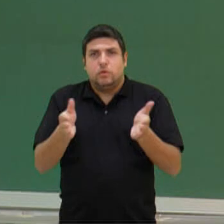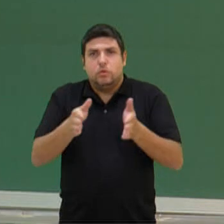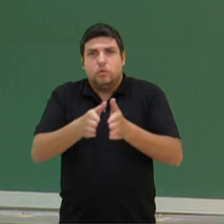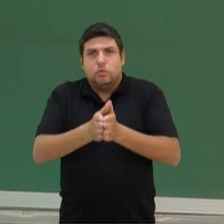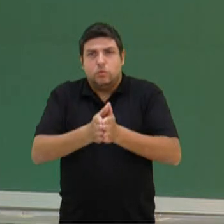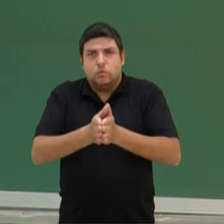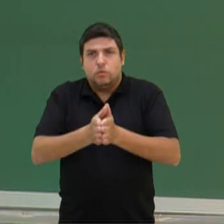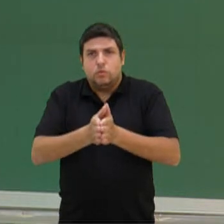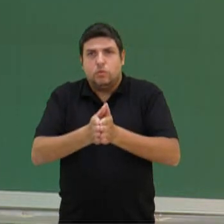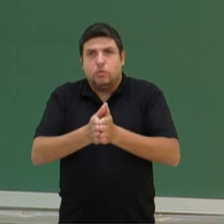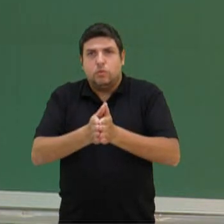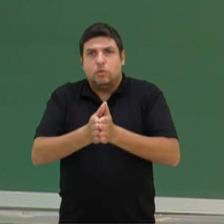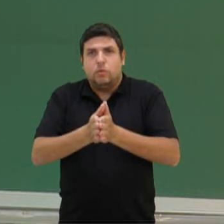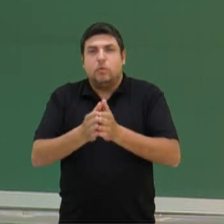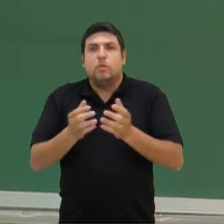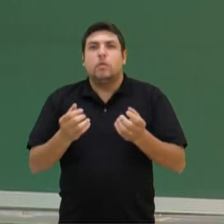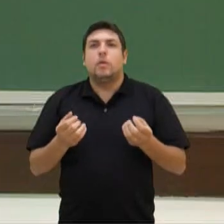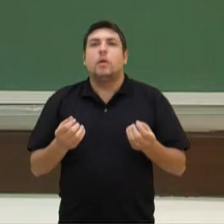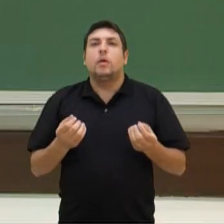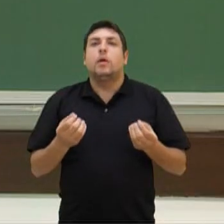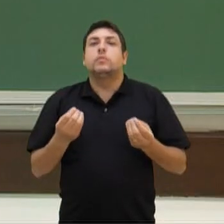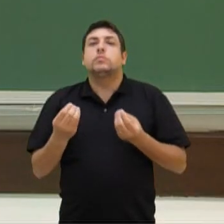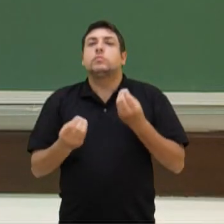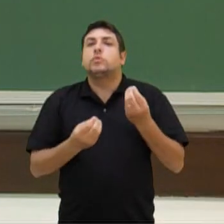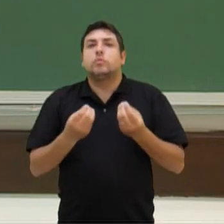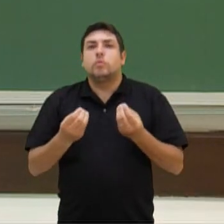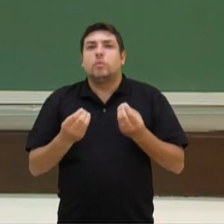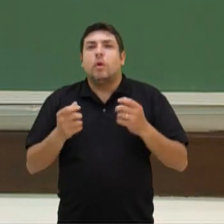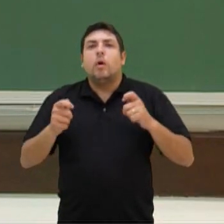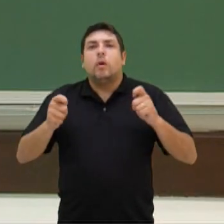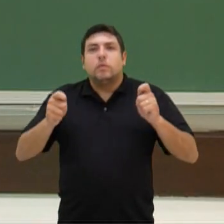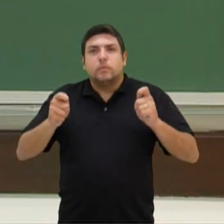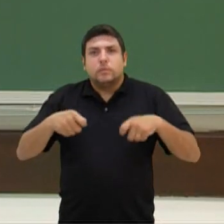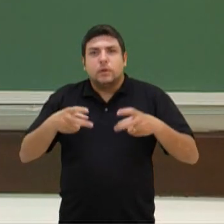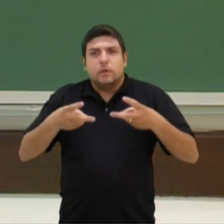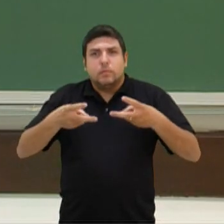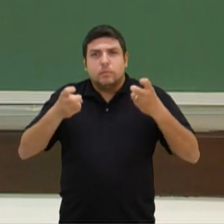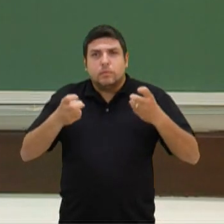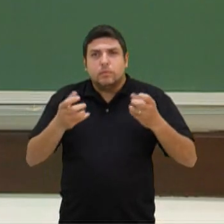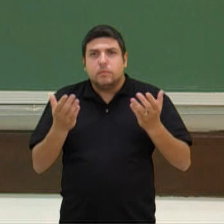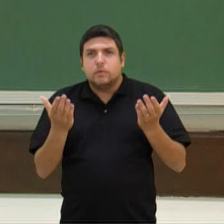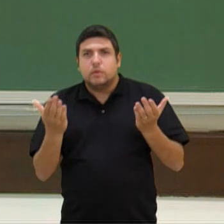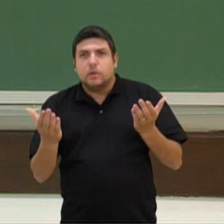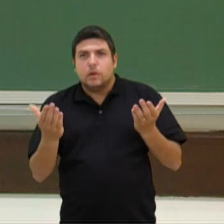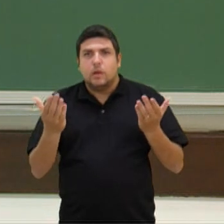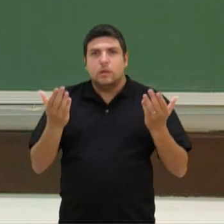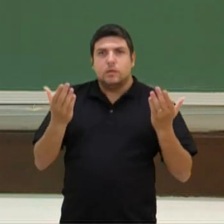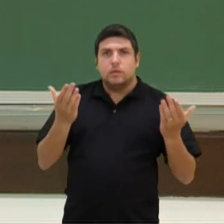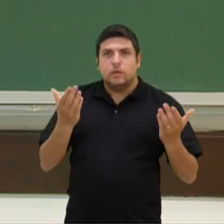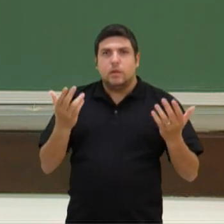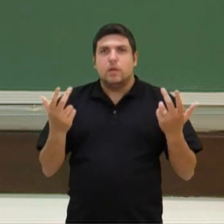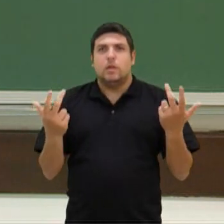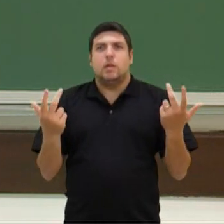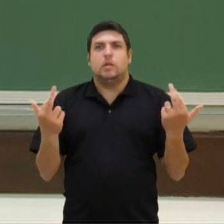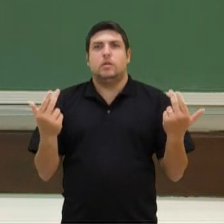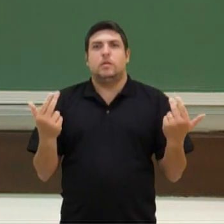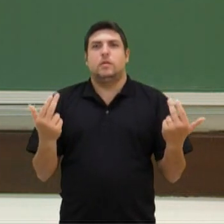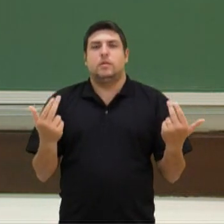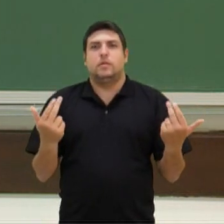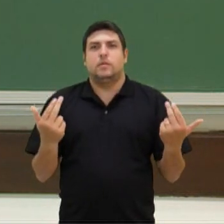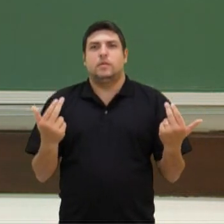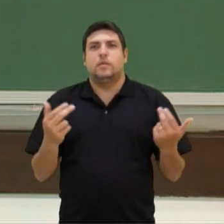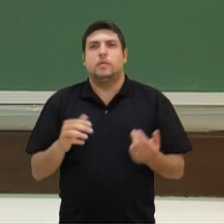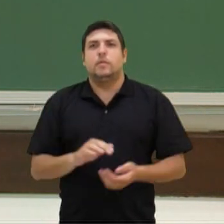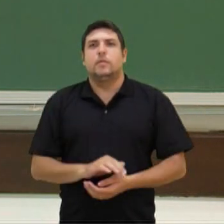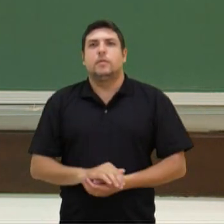dobra assim, automaticamente você percebe simetria na imagem. Você vai ver que ela tem simetria.